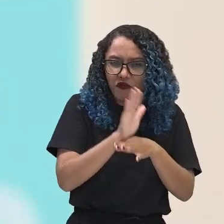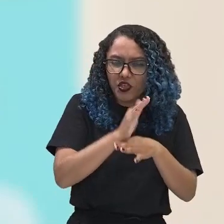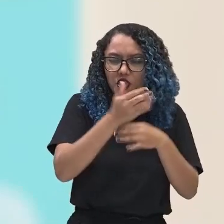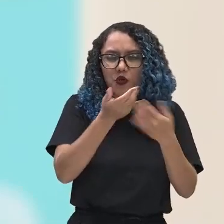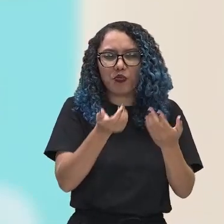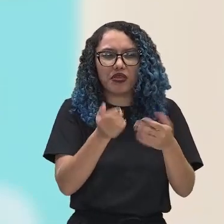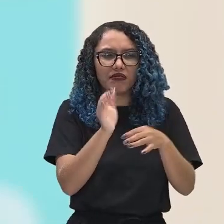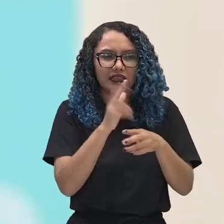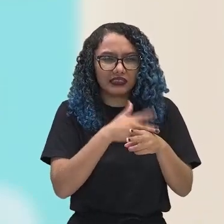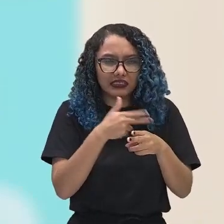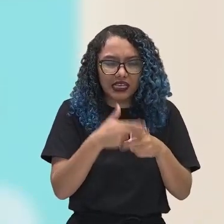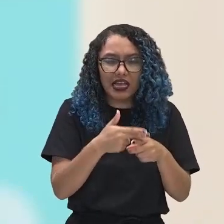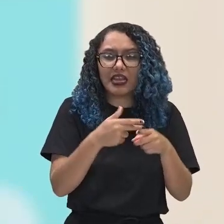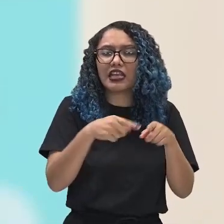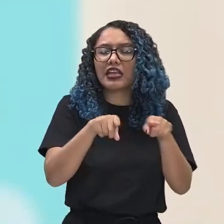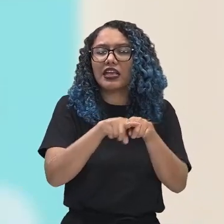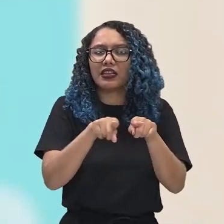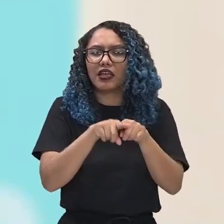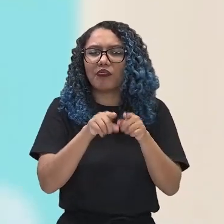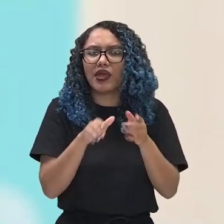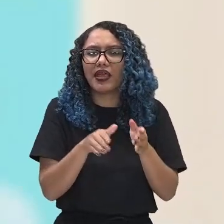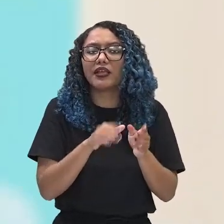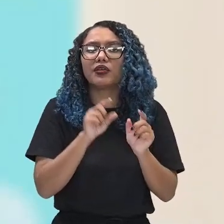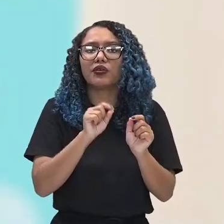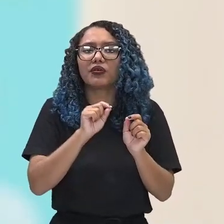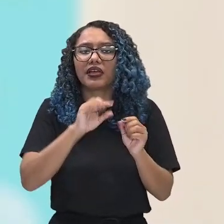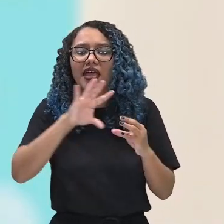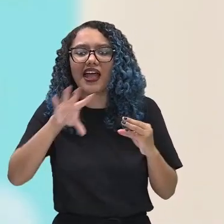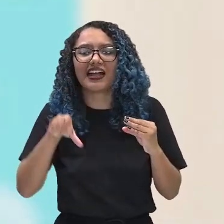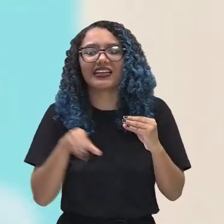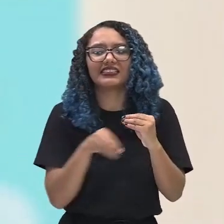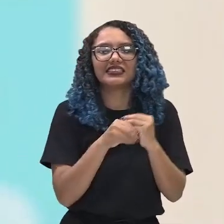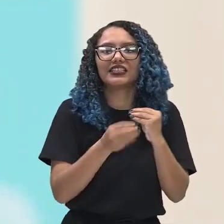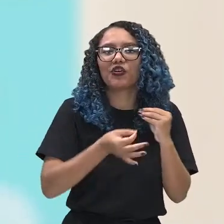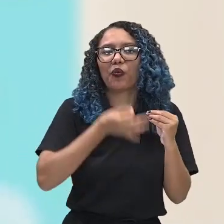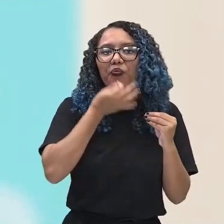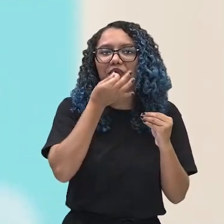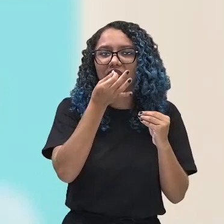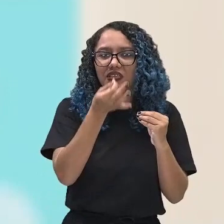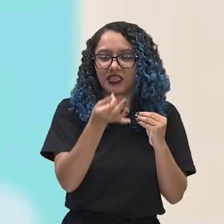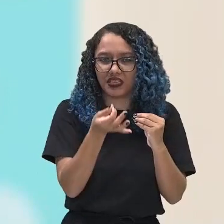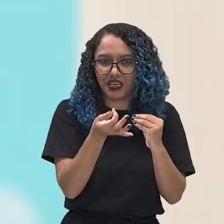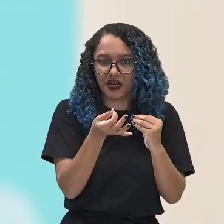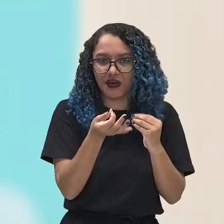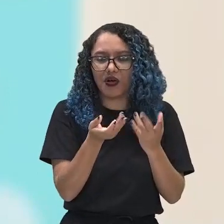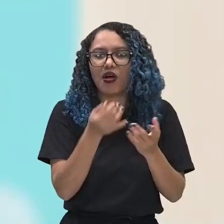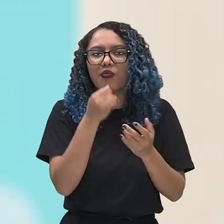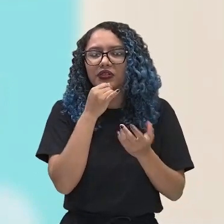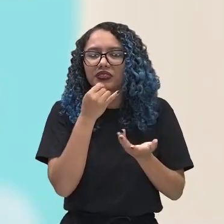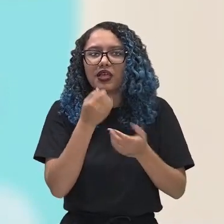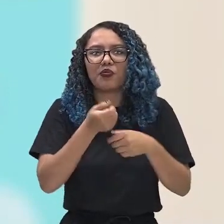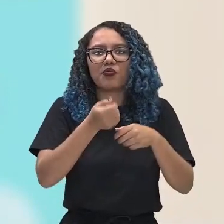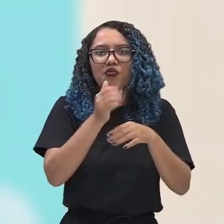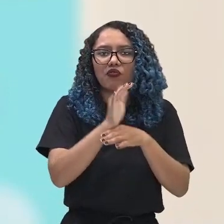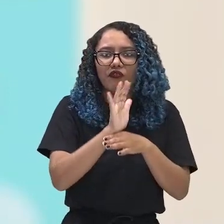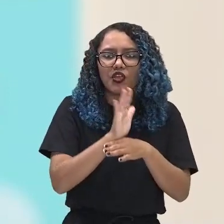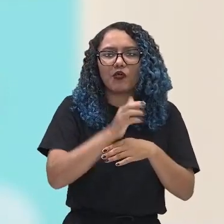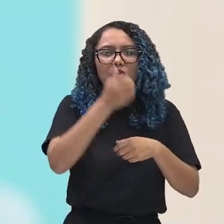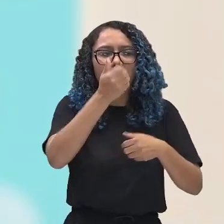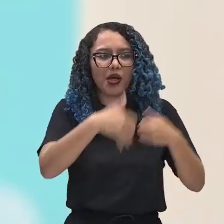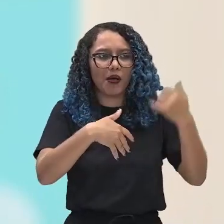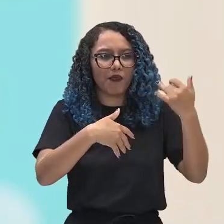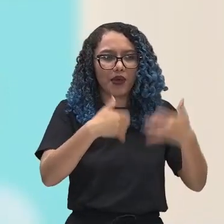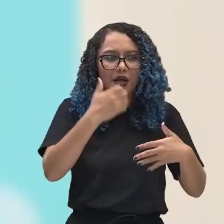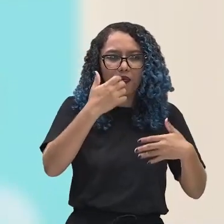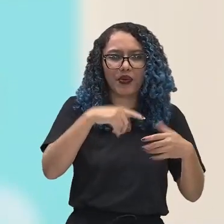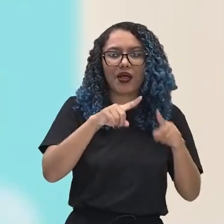depende. E ao mesmo tempo que eu faço isso, eu dou a minha opinião. Então, olha, o filme fala sobre isso, isso, isso, e eu